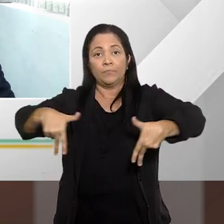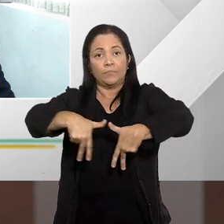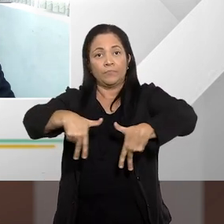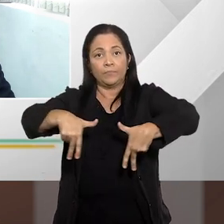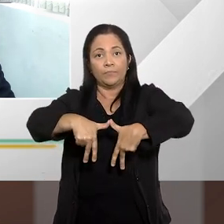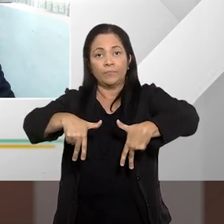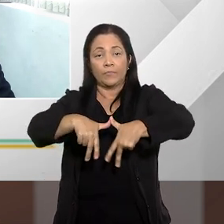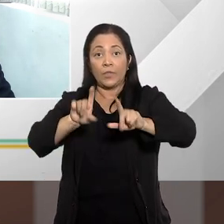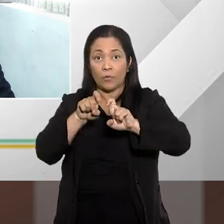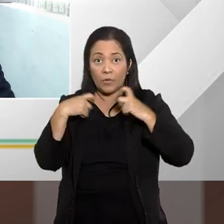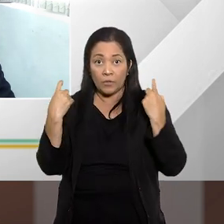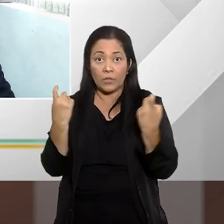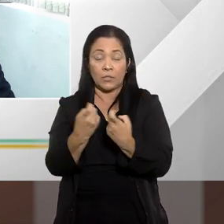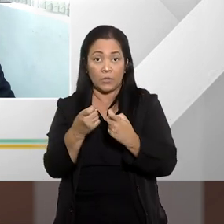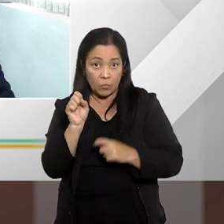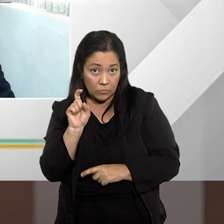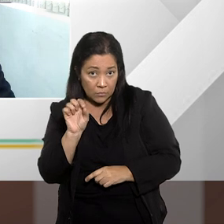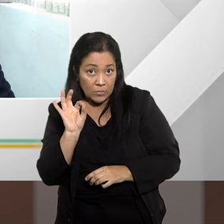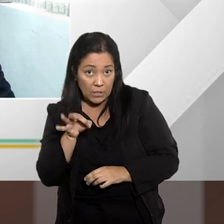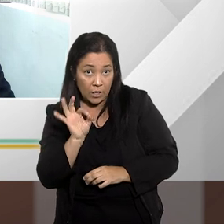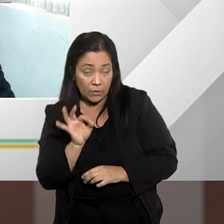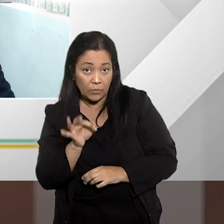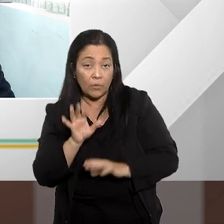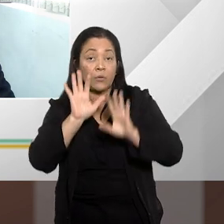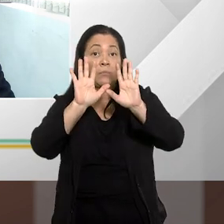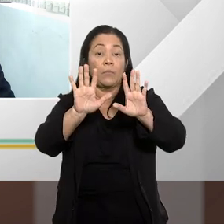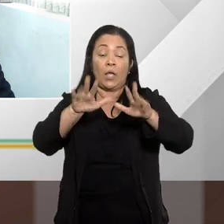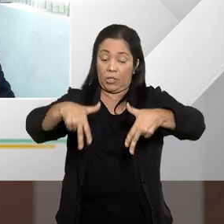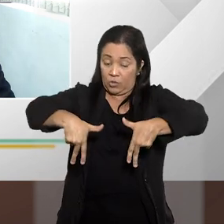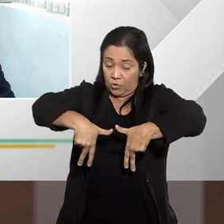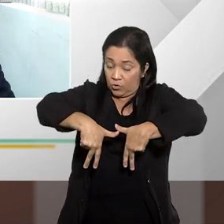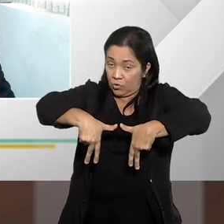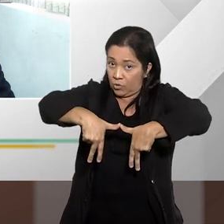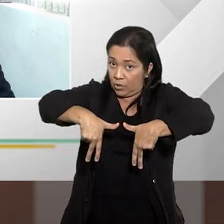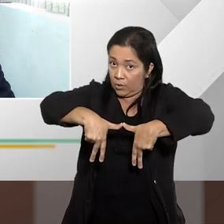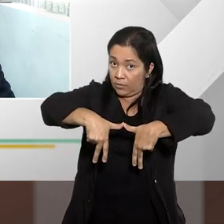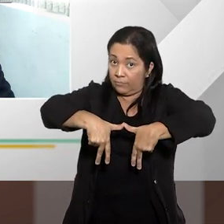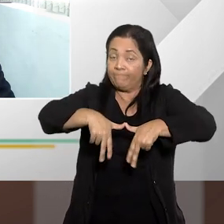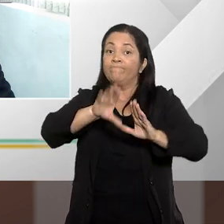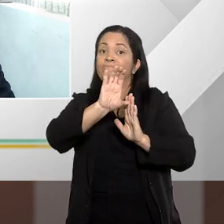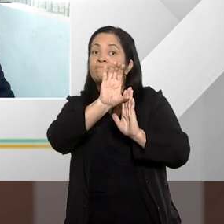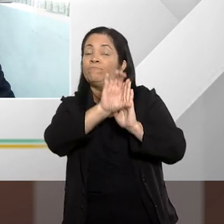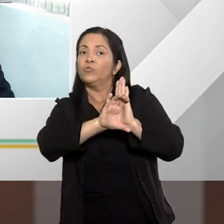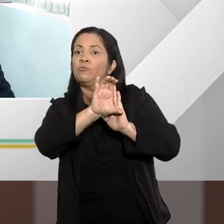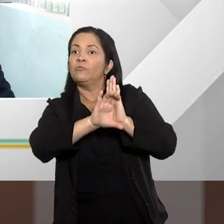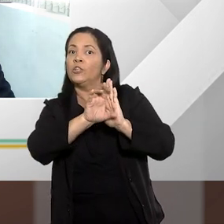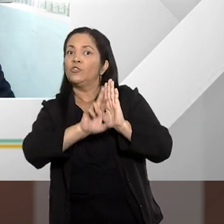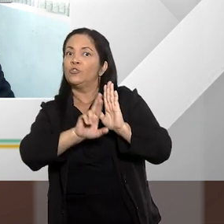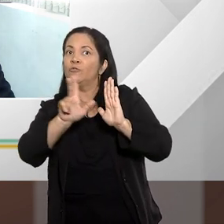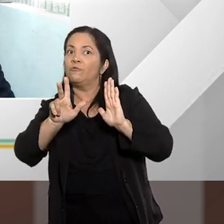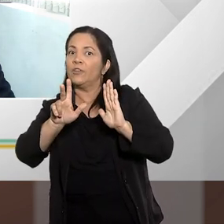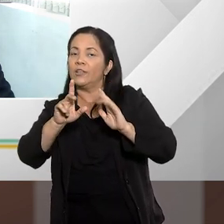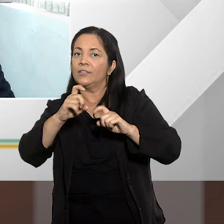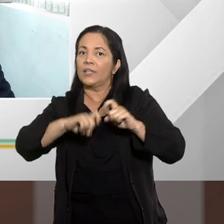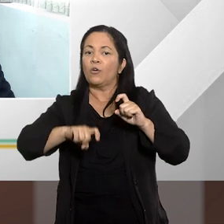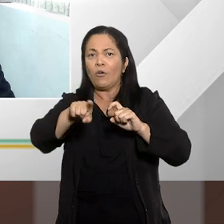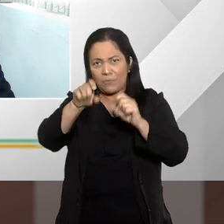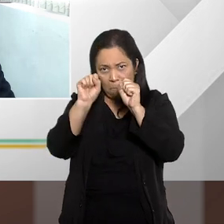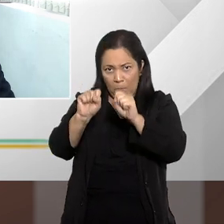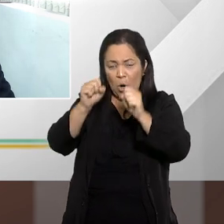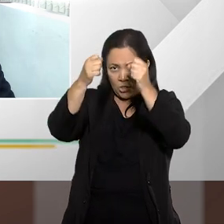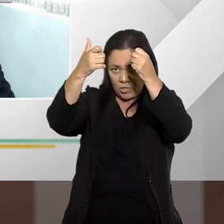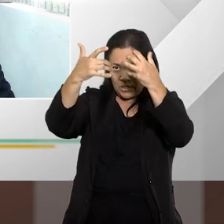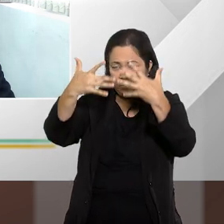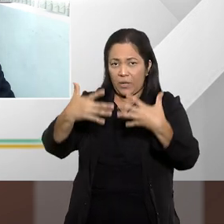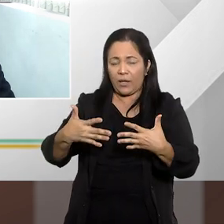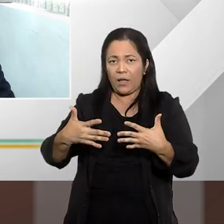orientações sexuais, certo? E gênero tem um significado bastante amplo, que sexo, né? Bem diferente aí. Poderia explicar, então, essa